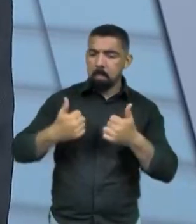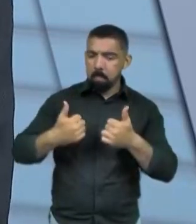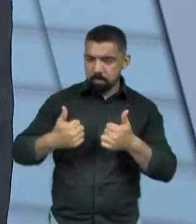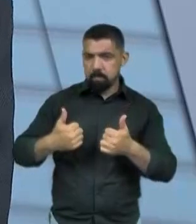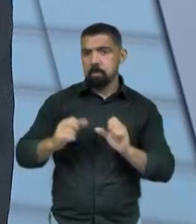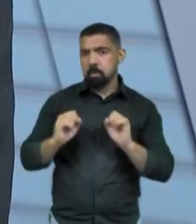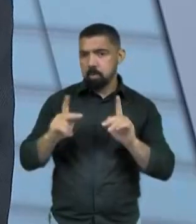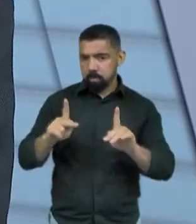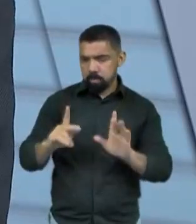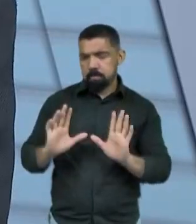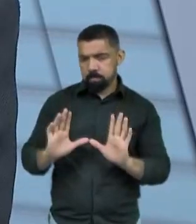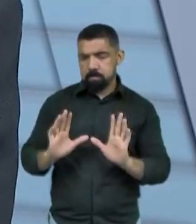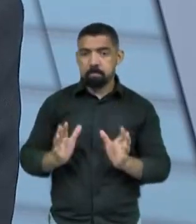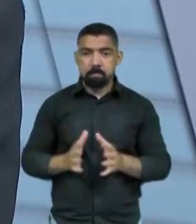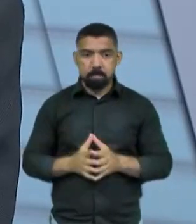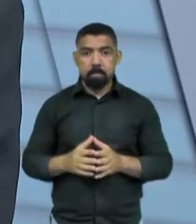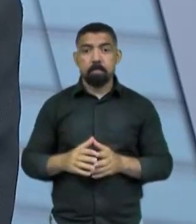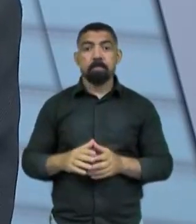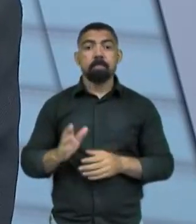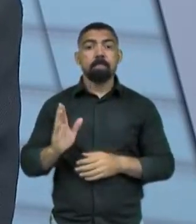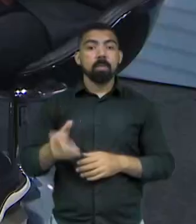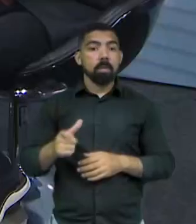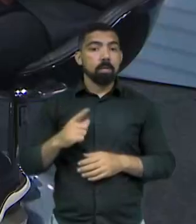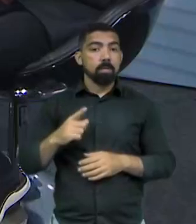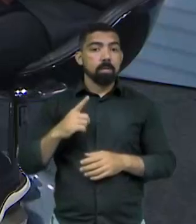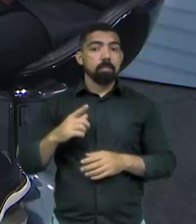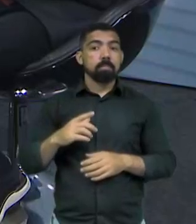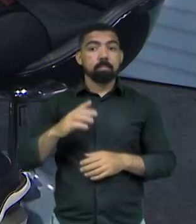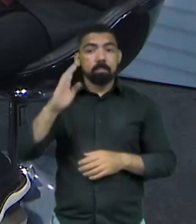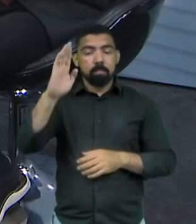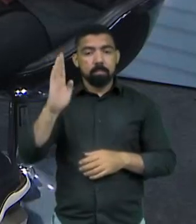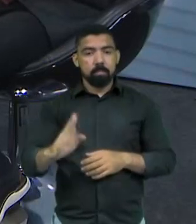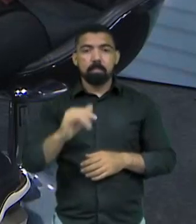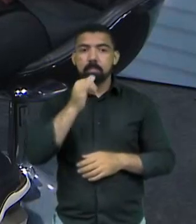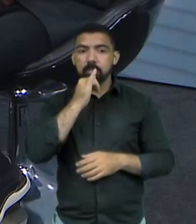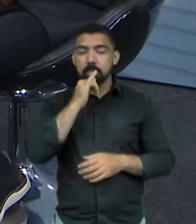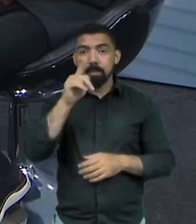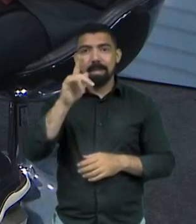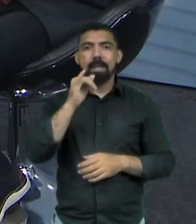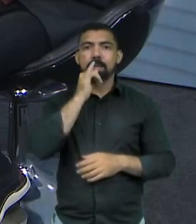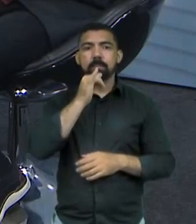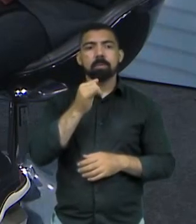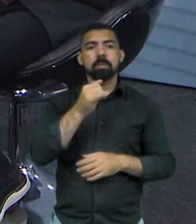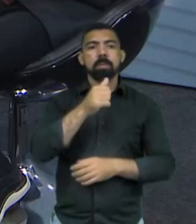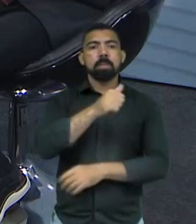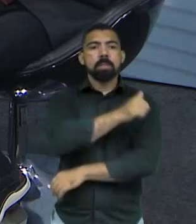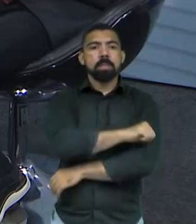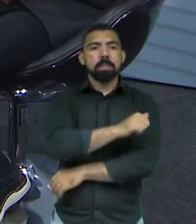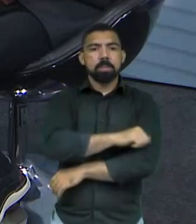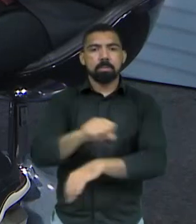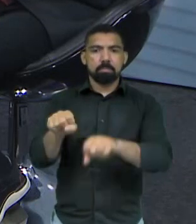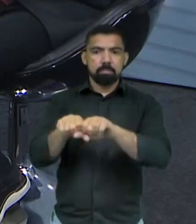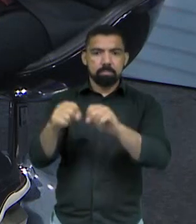anos nós tivemos o quê? Péssimos exemplos de gestão no Brasil. O Rio de Janeiro quebrou, Minas quebrou, e o Ceará,